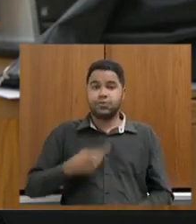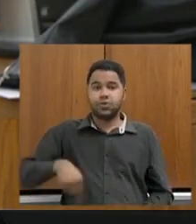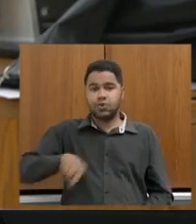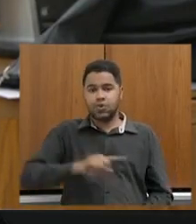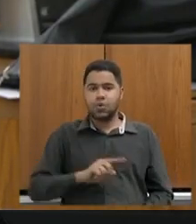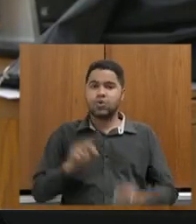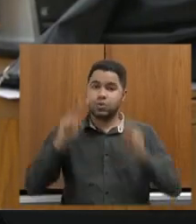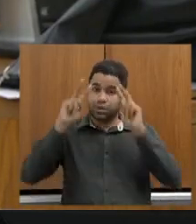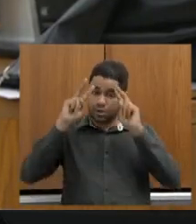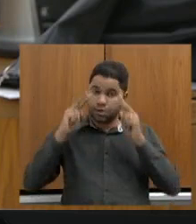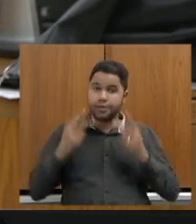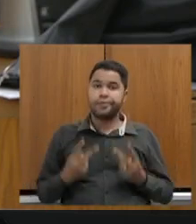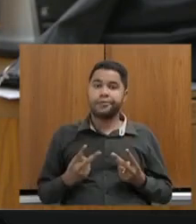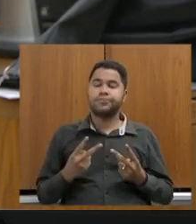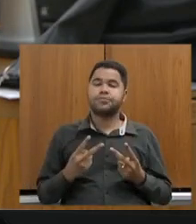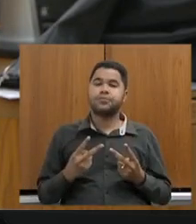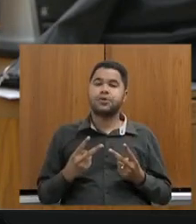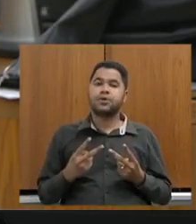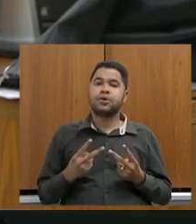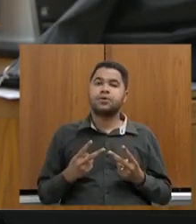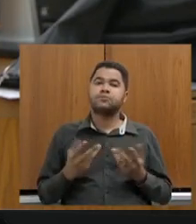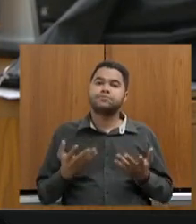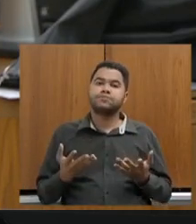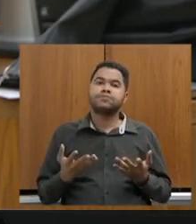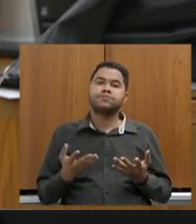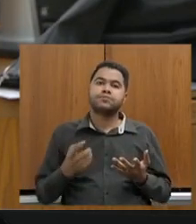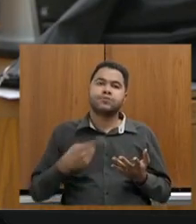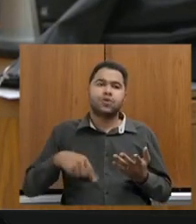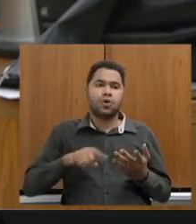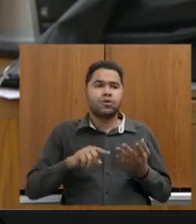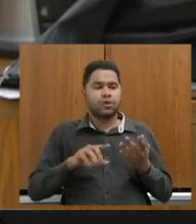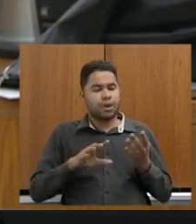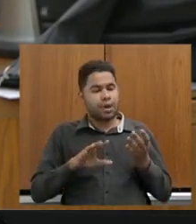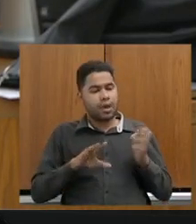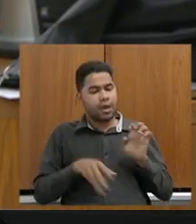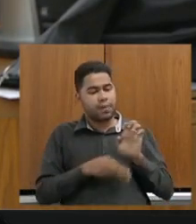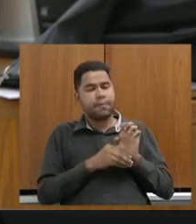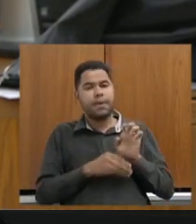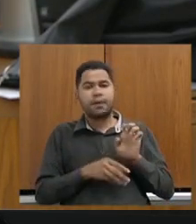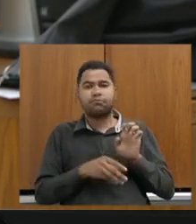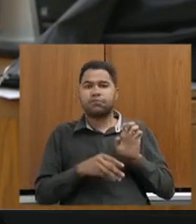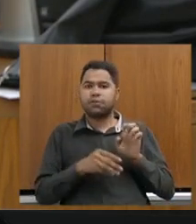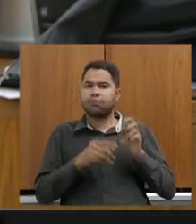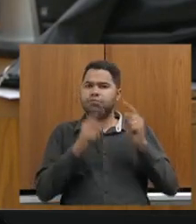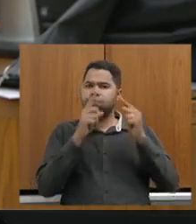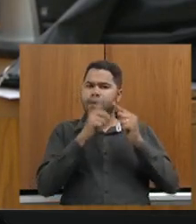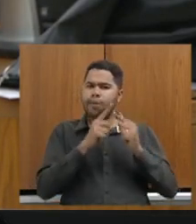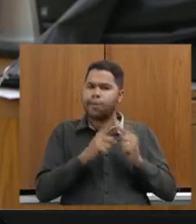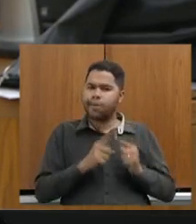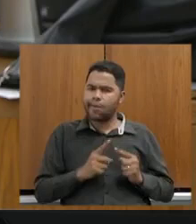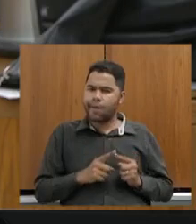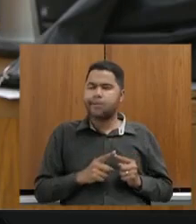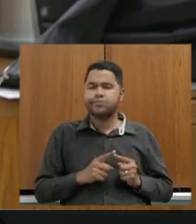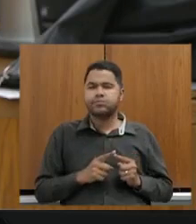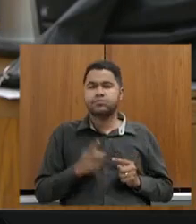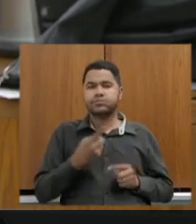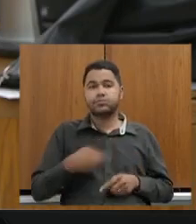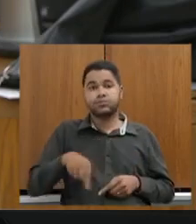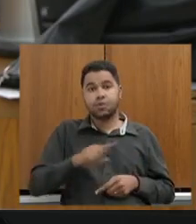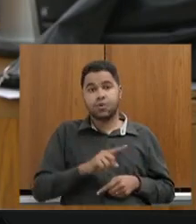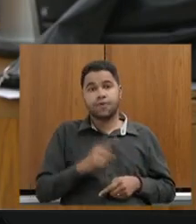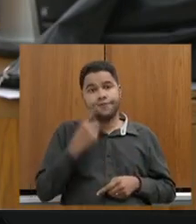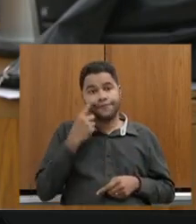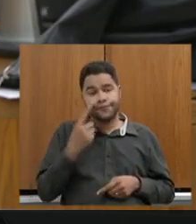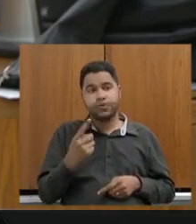a gente reconhece mandou emenda não à toa porque todo nossa alimentação de forma muito técnicos escolhidos então ele foi alimento que a gente